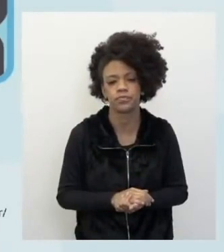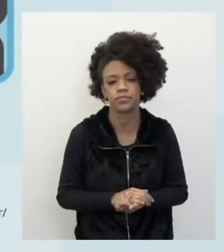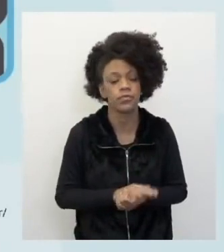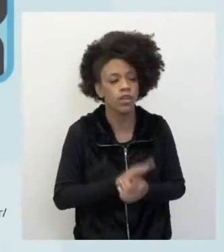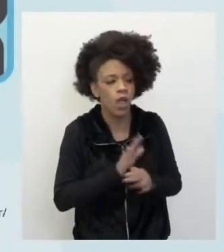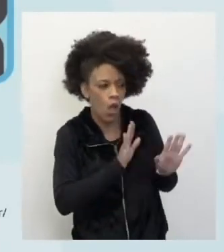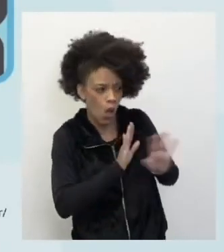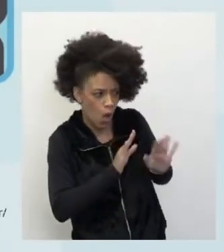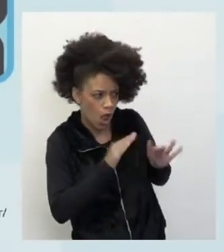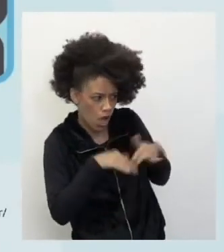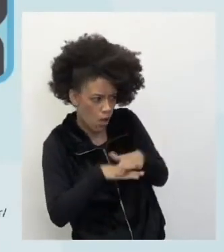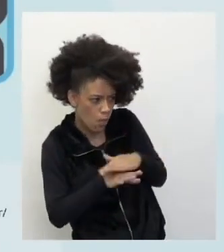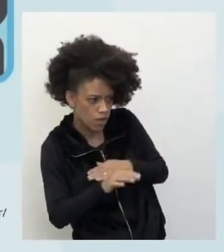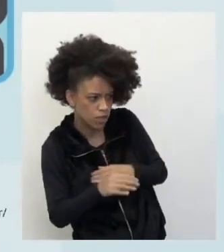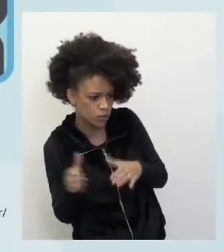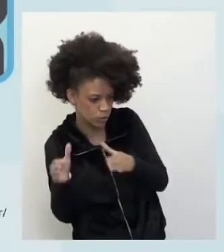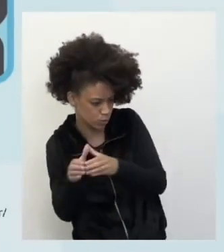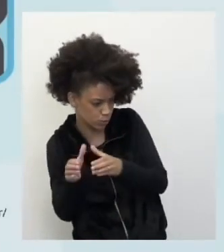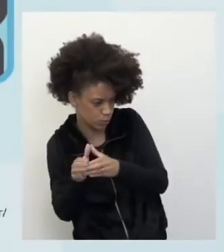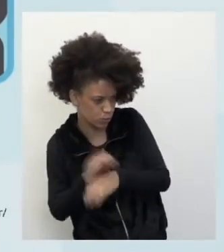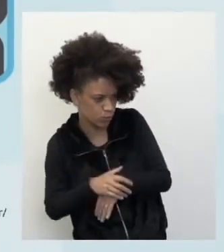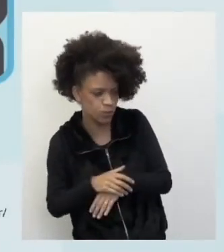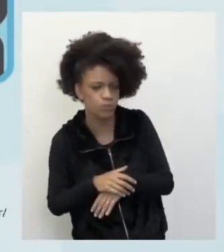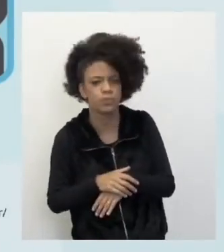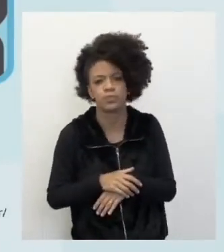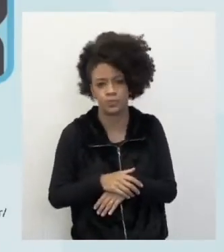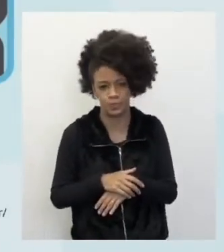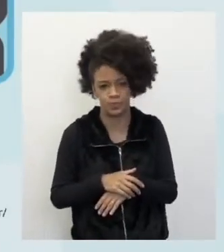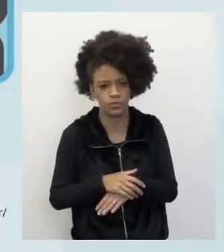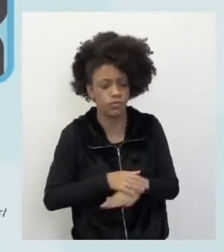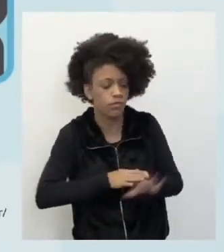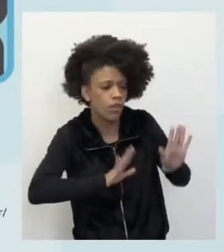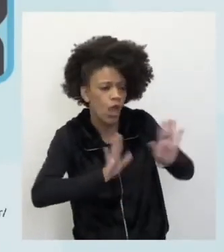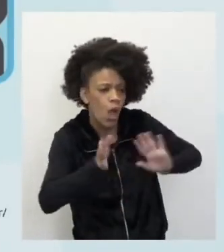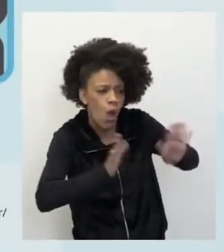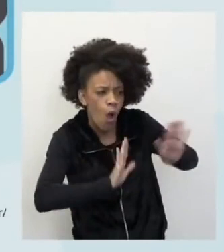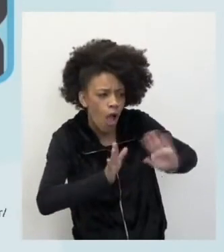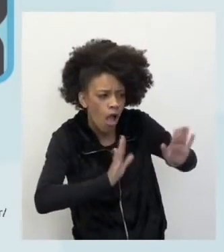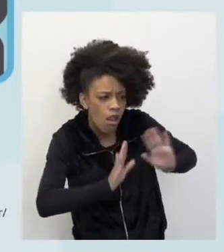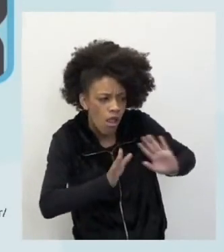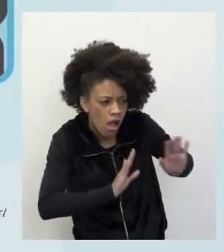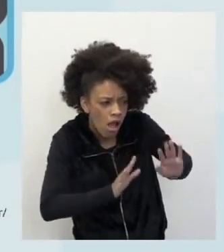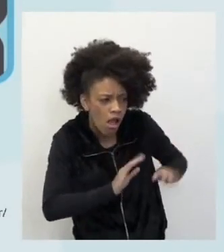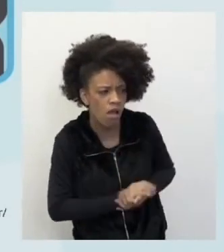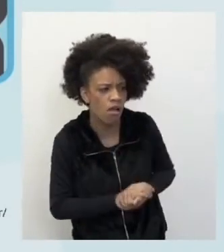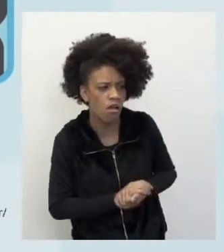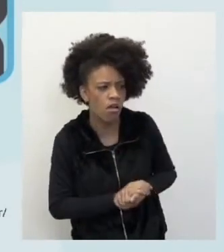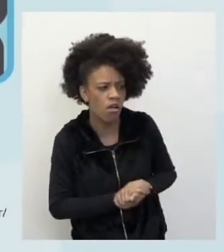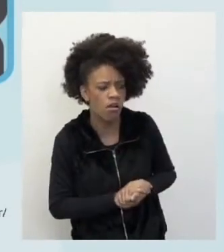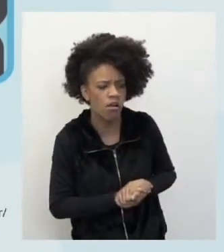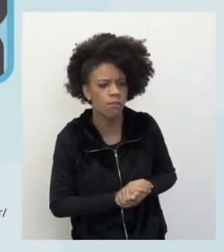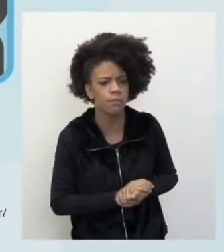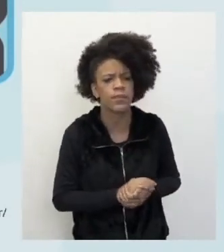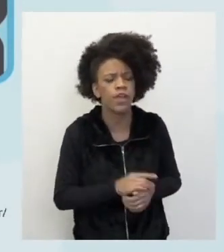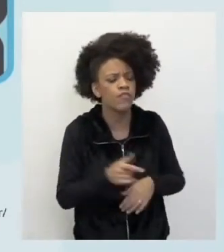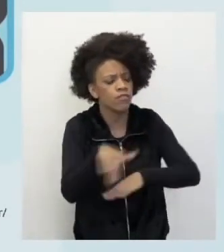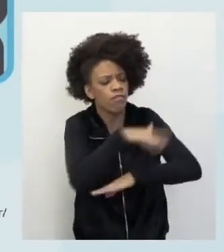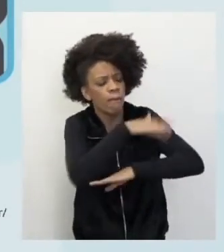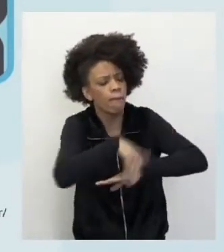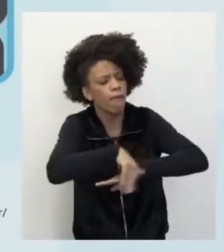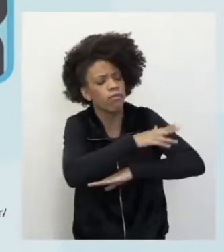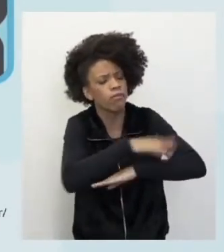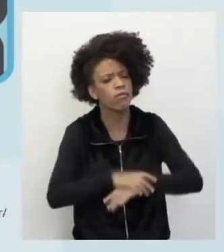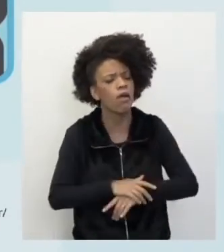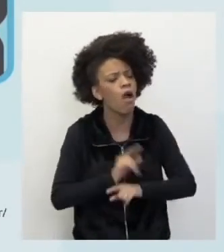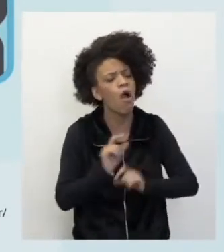Olá, guardador de rebanhos, de Ricardo Reis. Olá, guardador de rebanhos, aí à beira da estrada, que